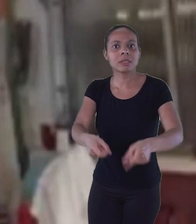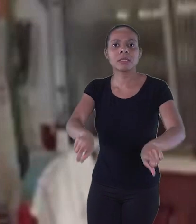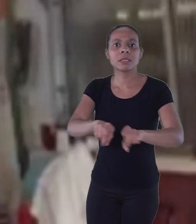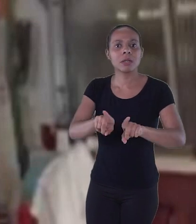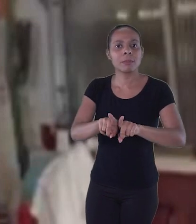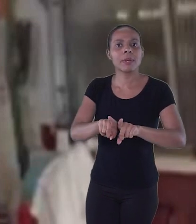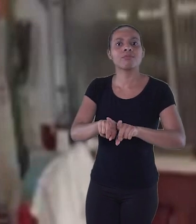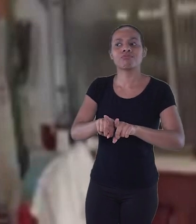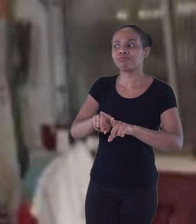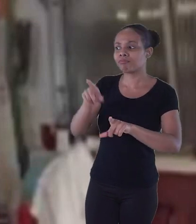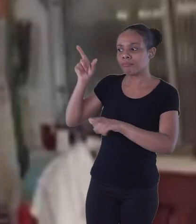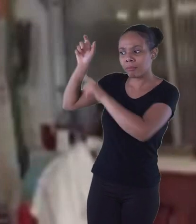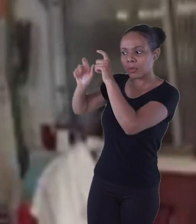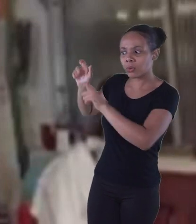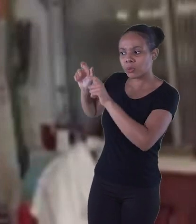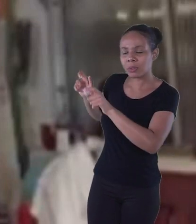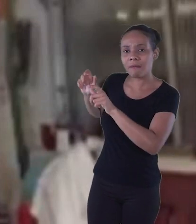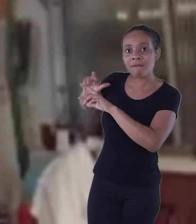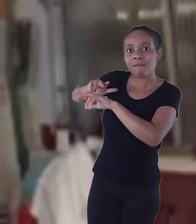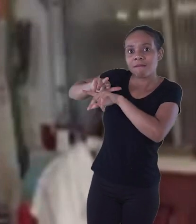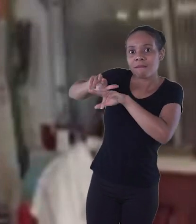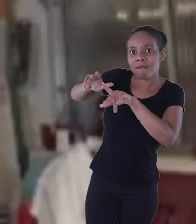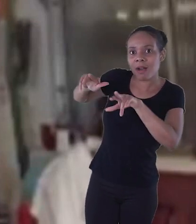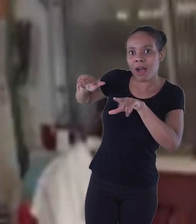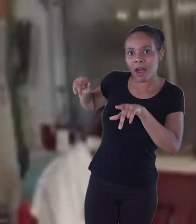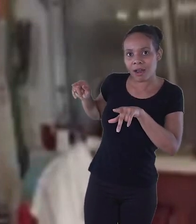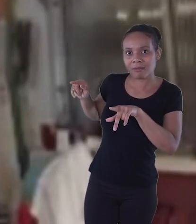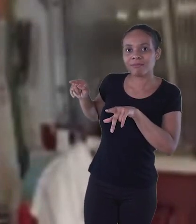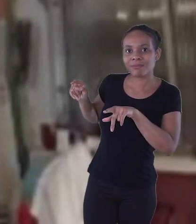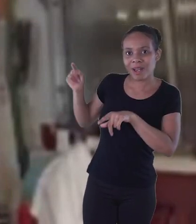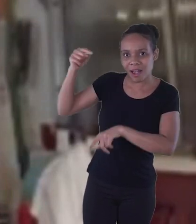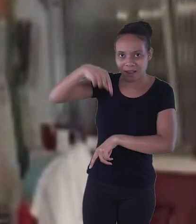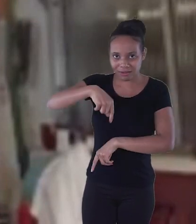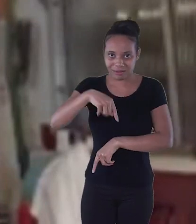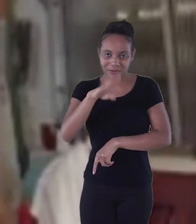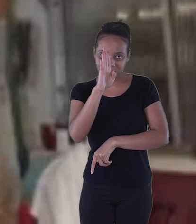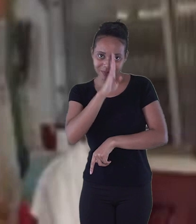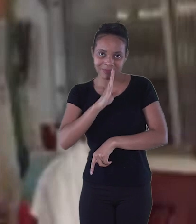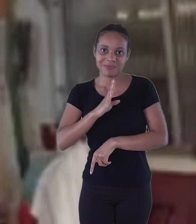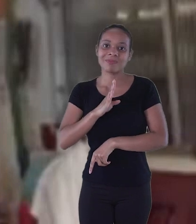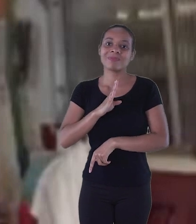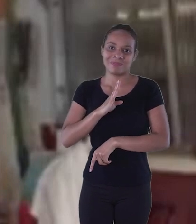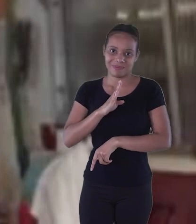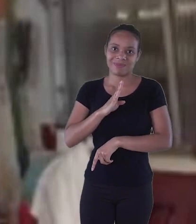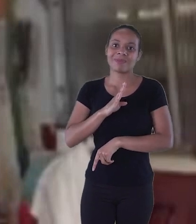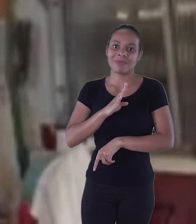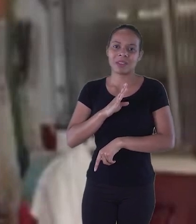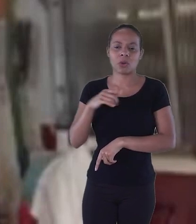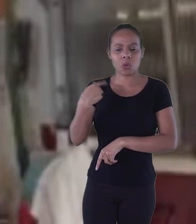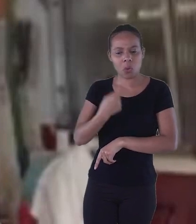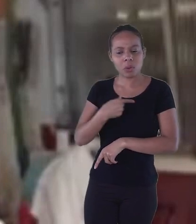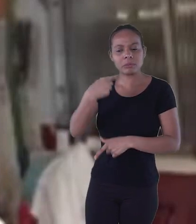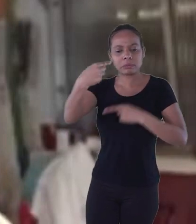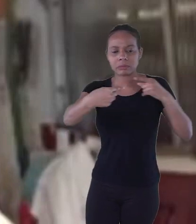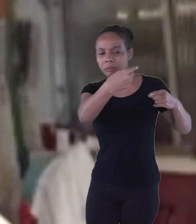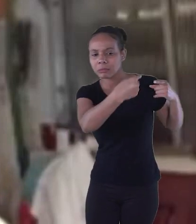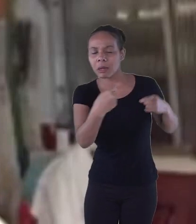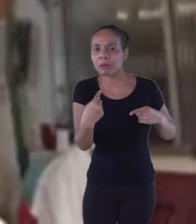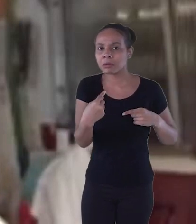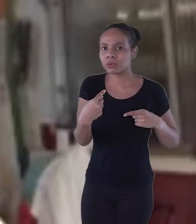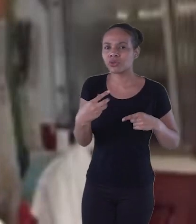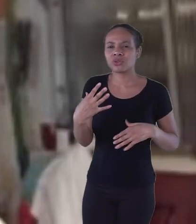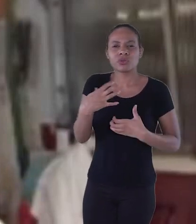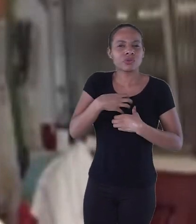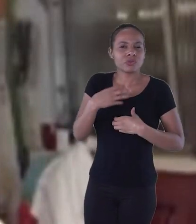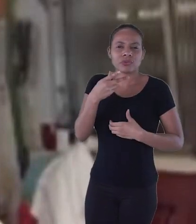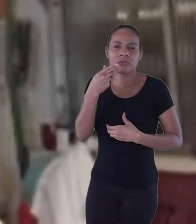das personalidades negras do Brasil. Acho que isso é um ponto muito importante no livro também, nos nossos debates todos que a gente teve. Como a gente falar